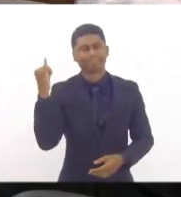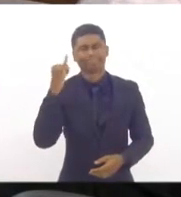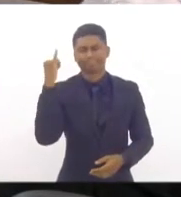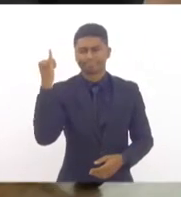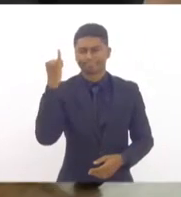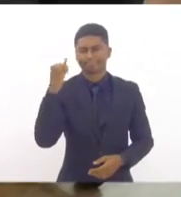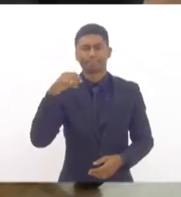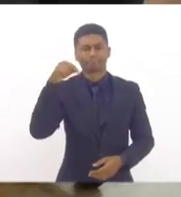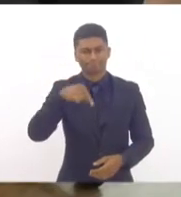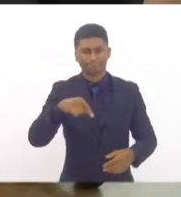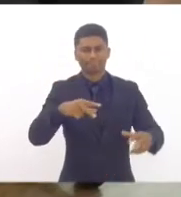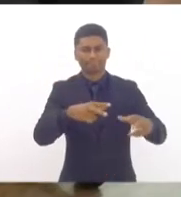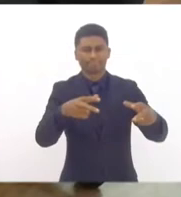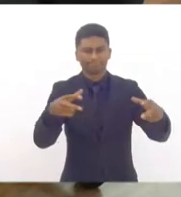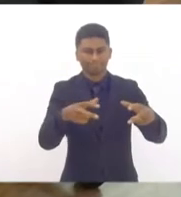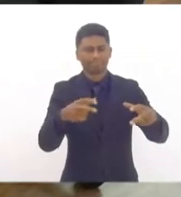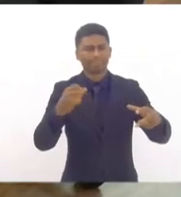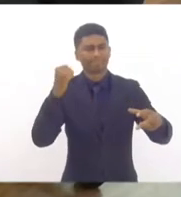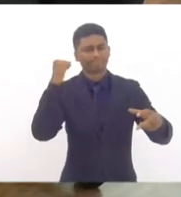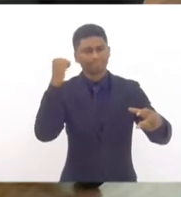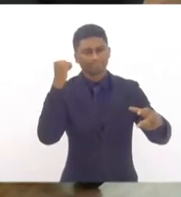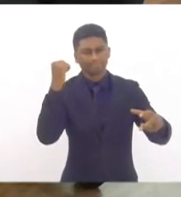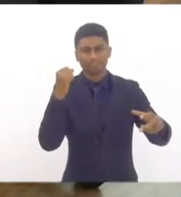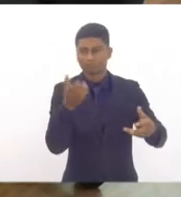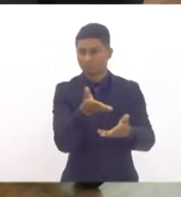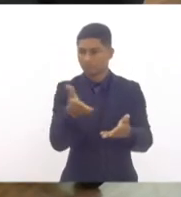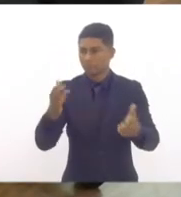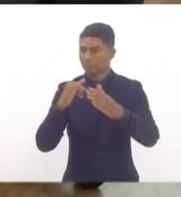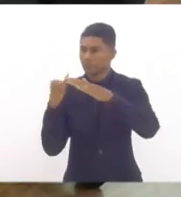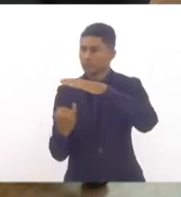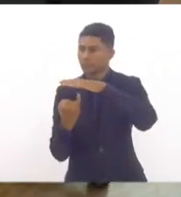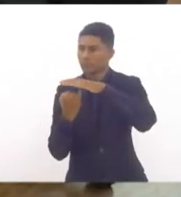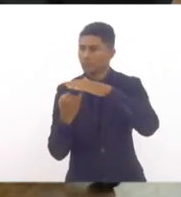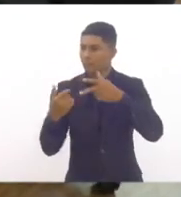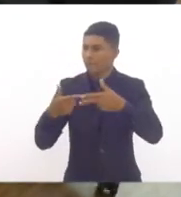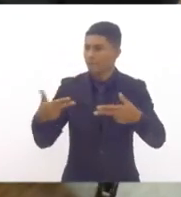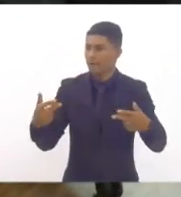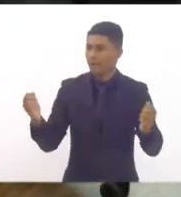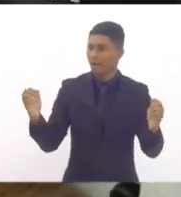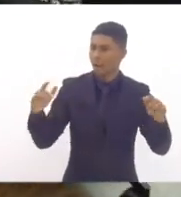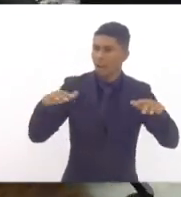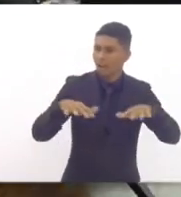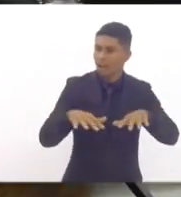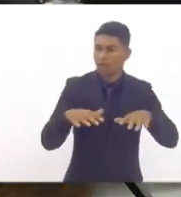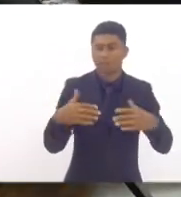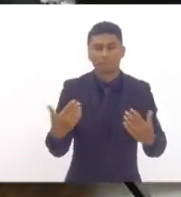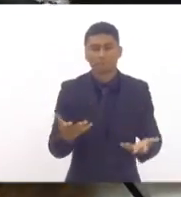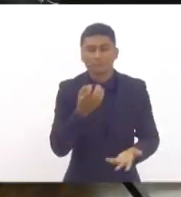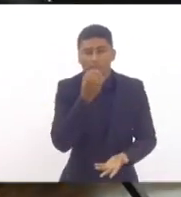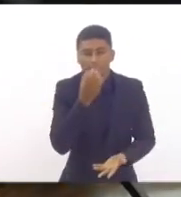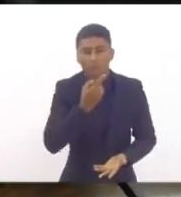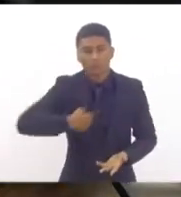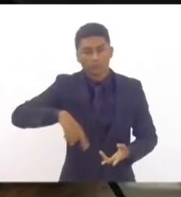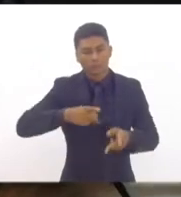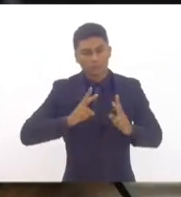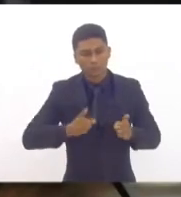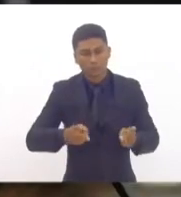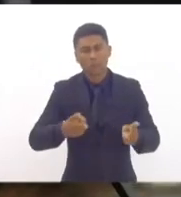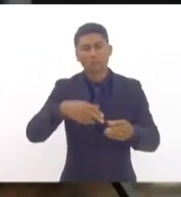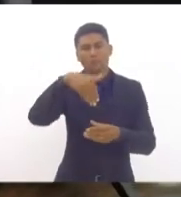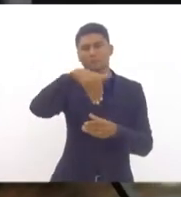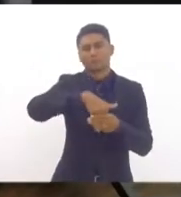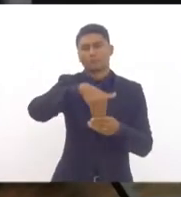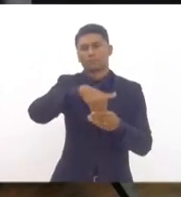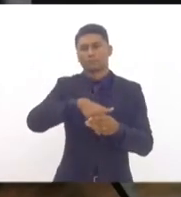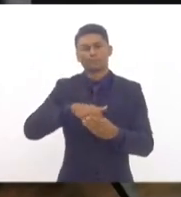força que tem esse espaço pelas instituições que estão aqui representadas. Então, que bom a gente poder seguir esse ritual de eleição para o